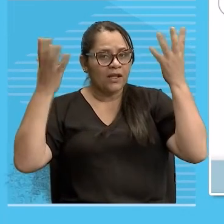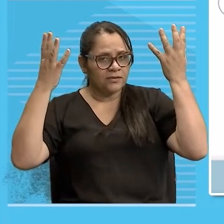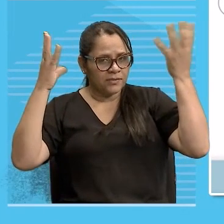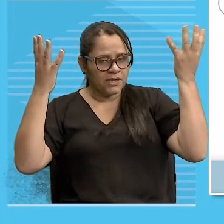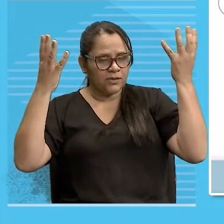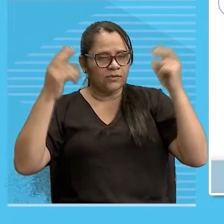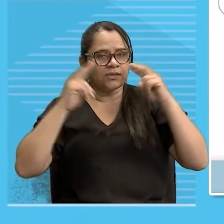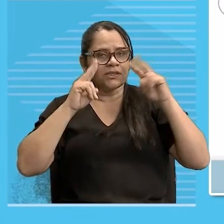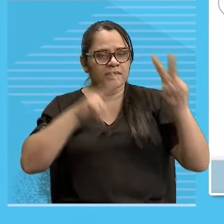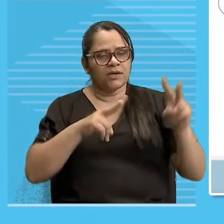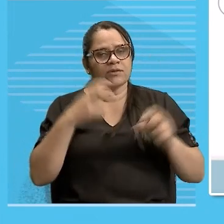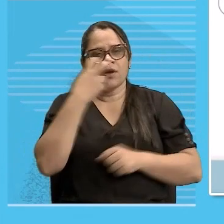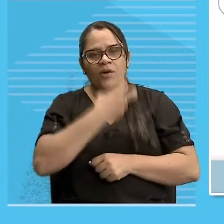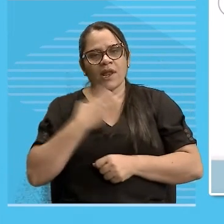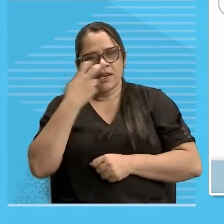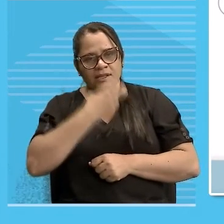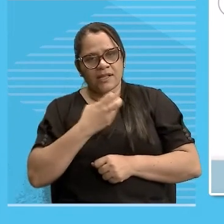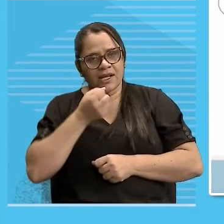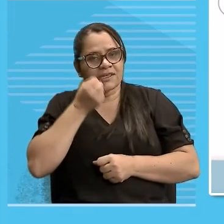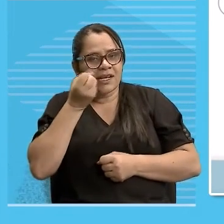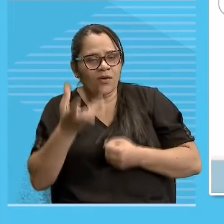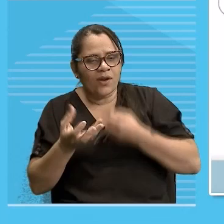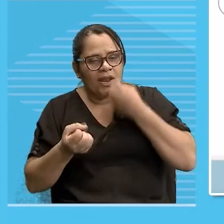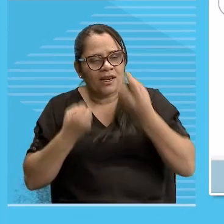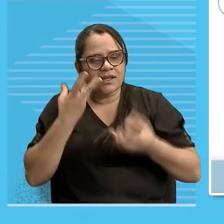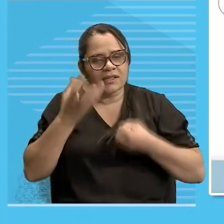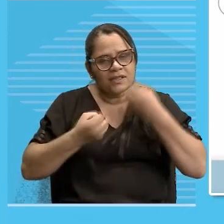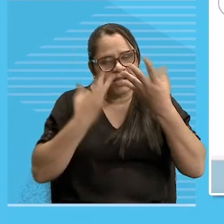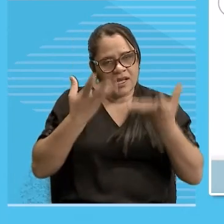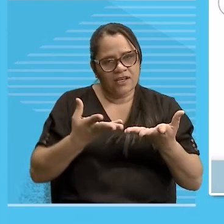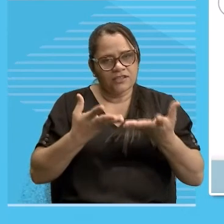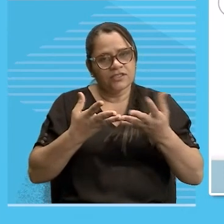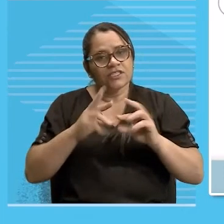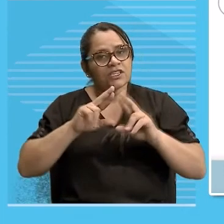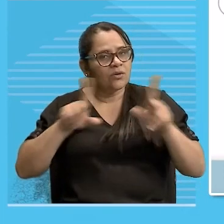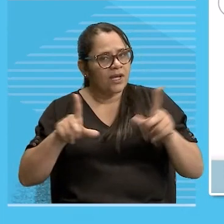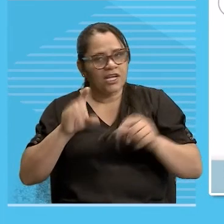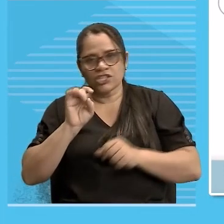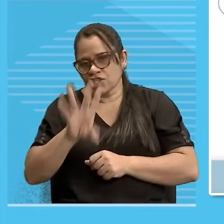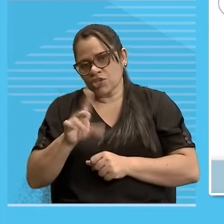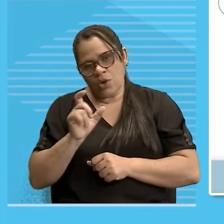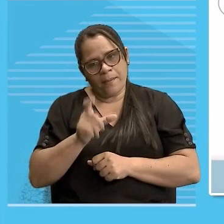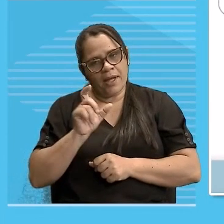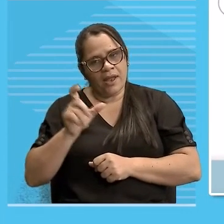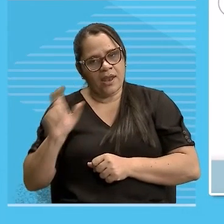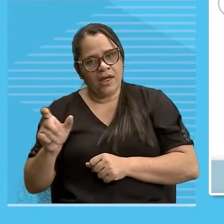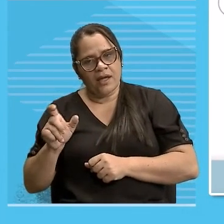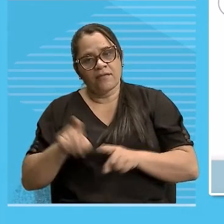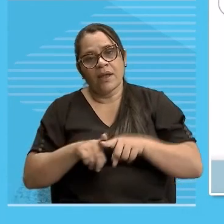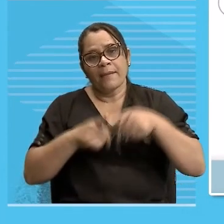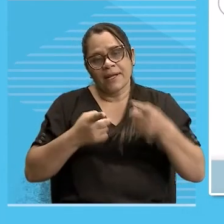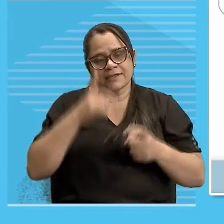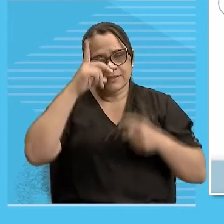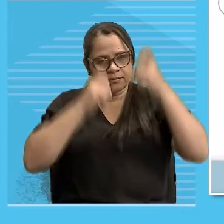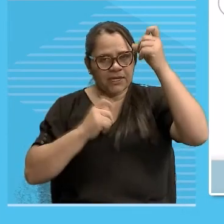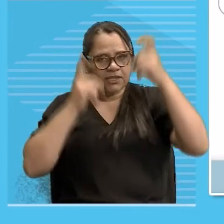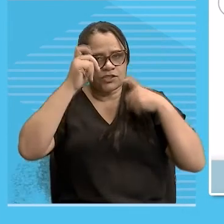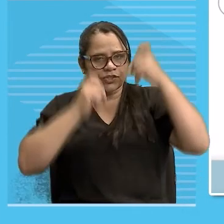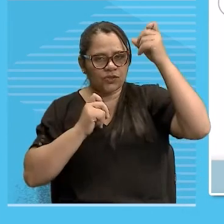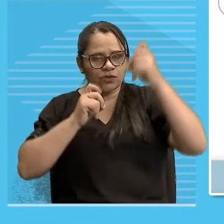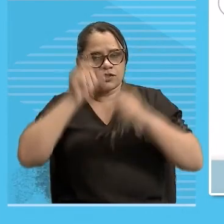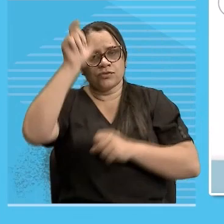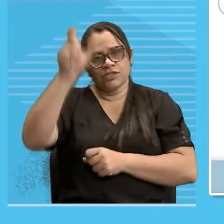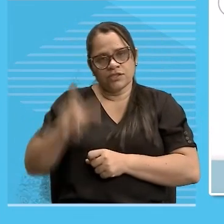oralidade, a interjeição se torna até mais rica por isso, porque não é só a palavra, é também as expressões faciais do indivíduo, é